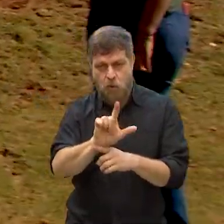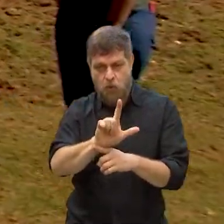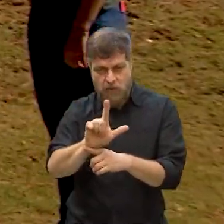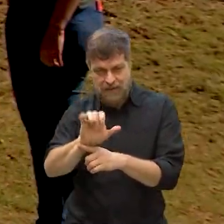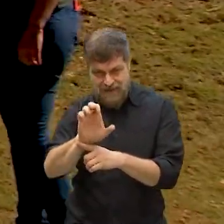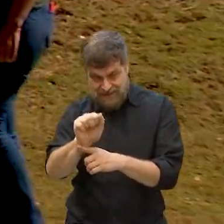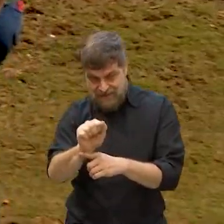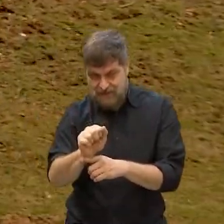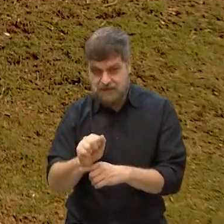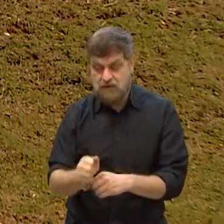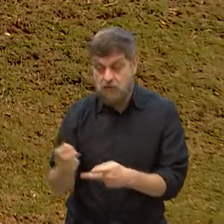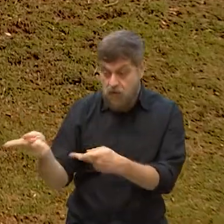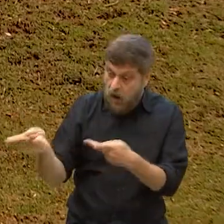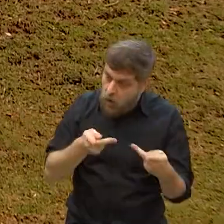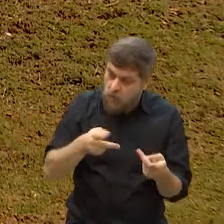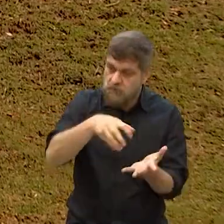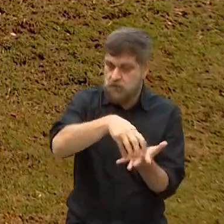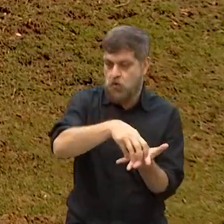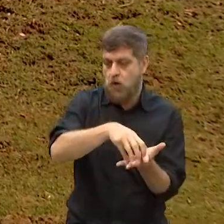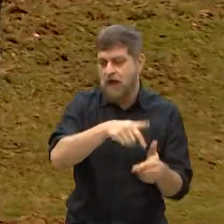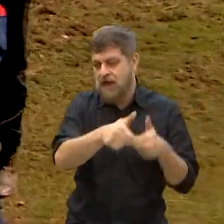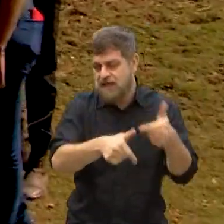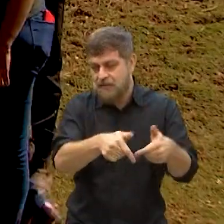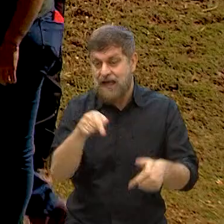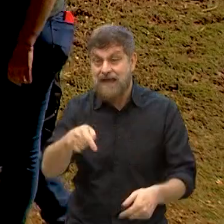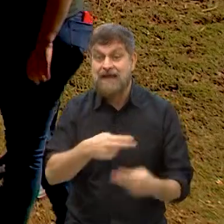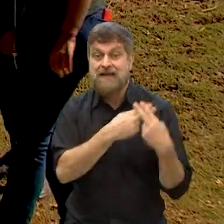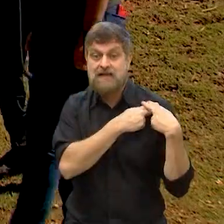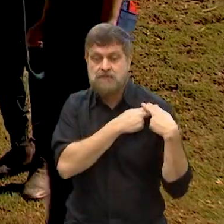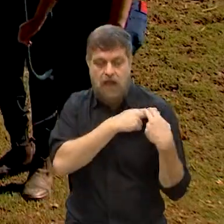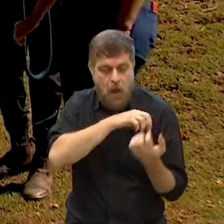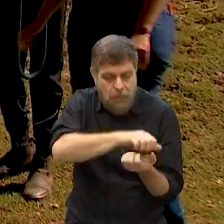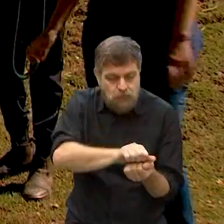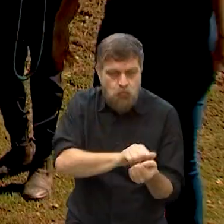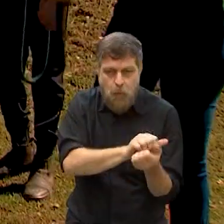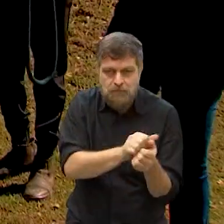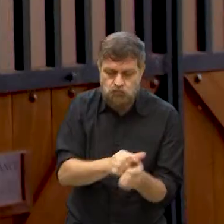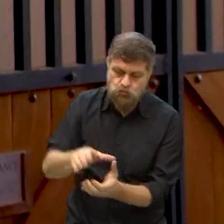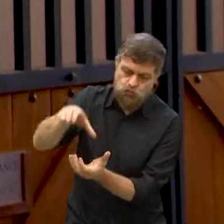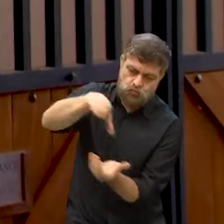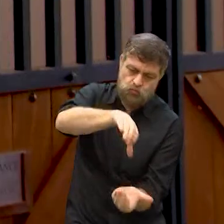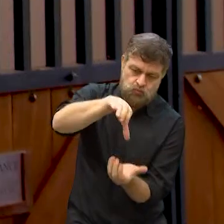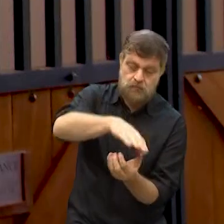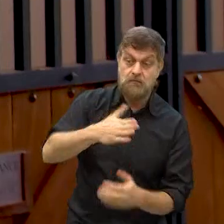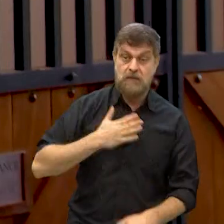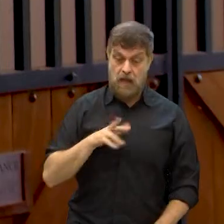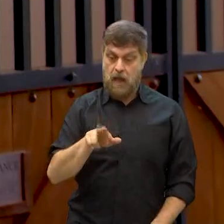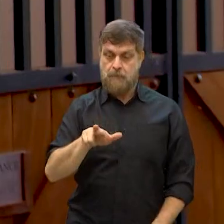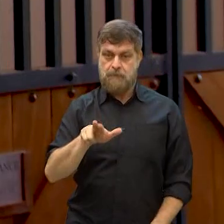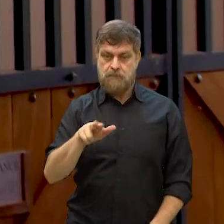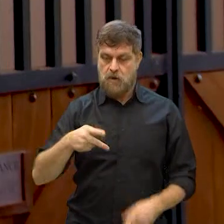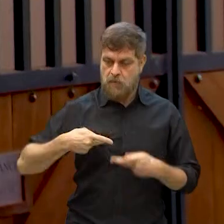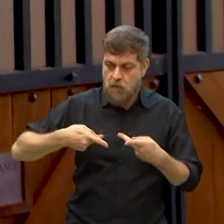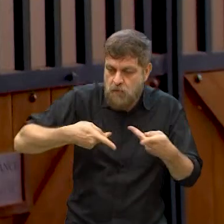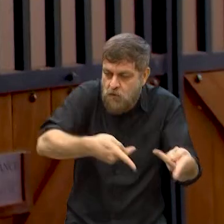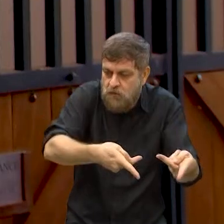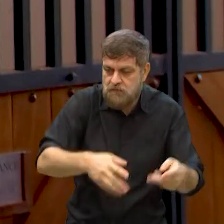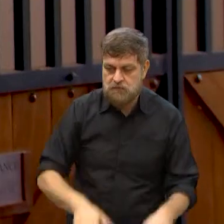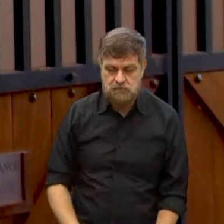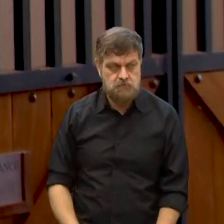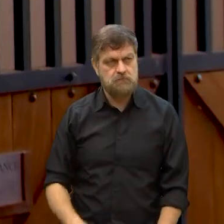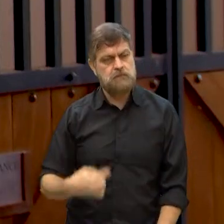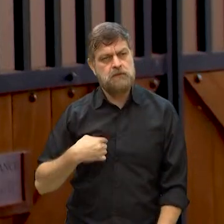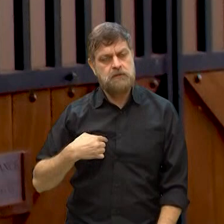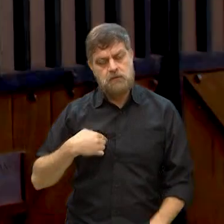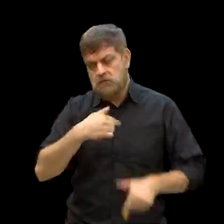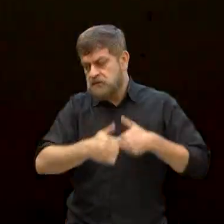Aras a convite do irmão. Ele é o responsável pela alimentação dos animais. Daí meu irmão me convidou para vir, assim,